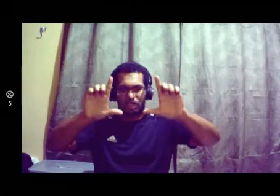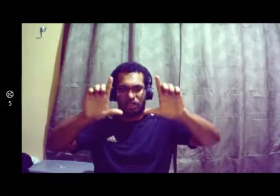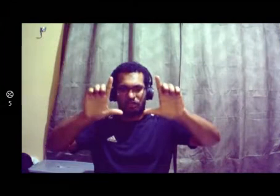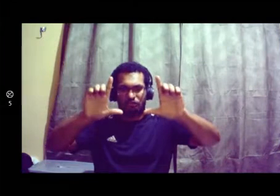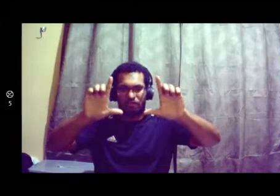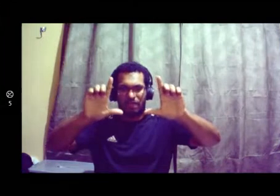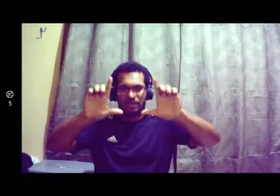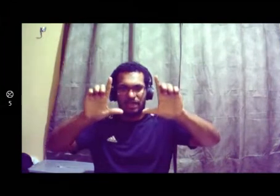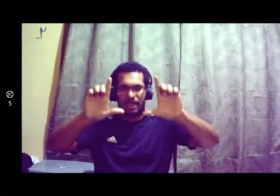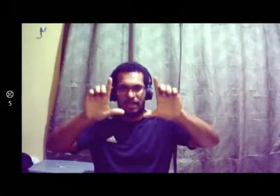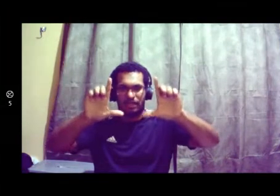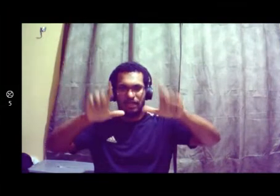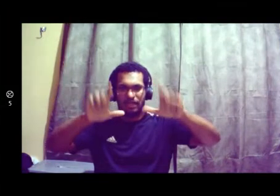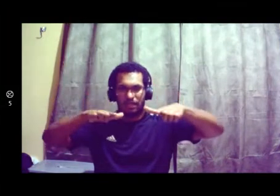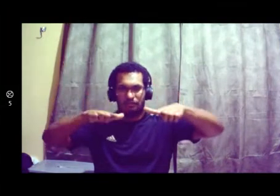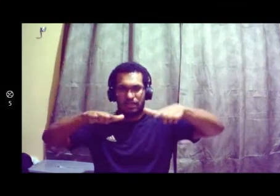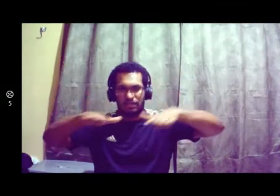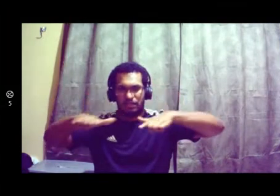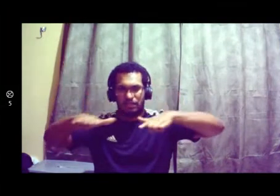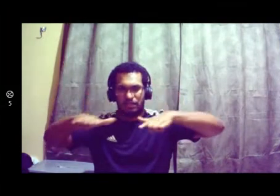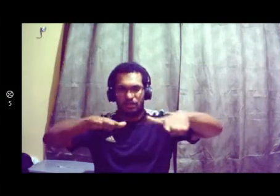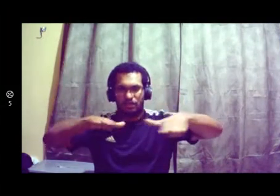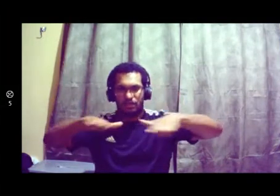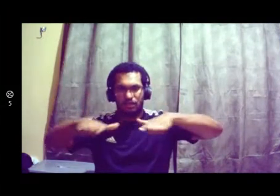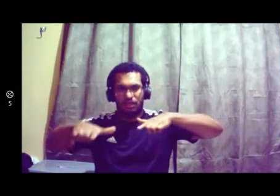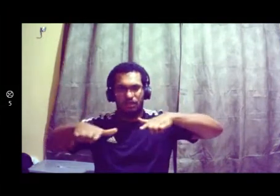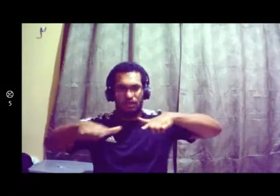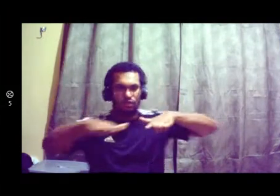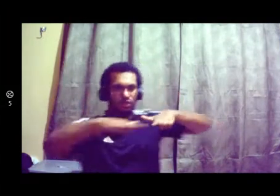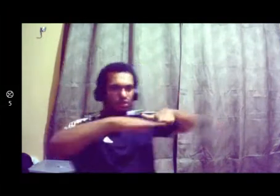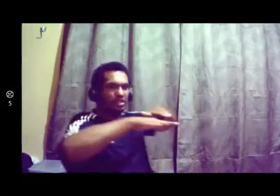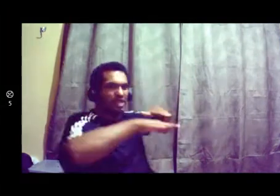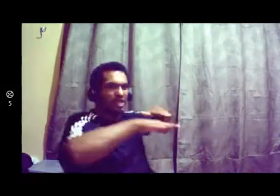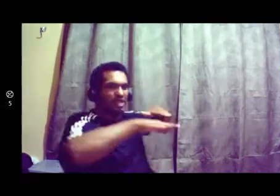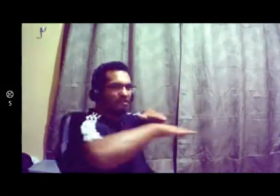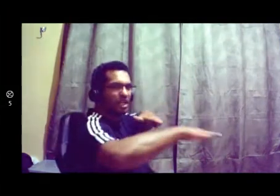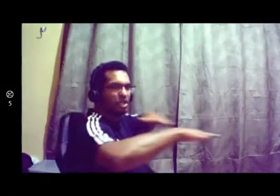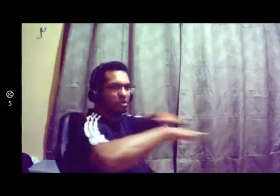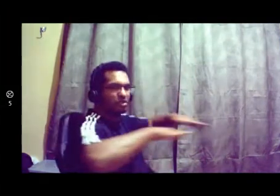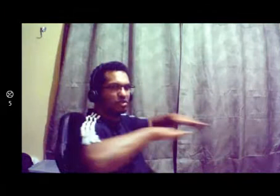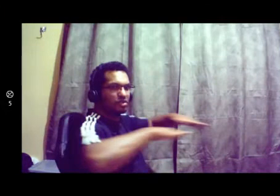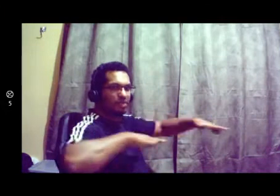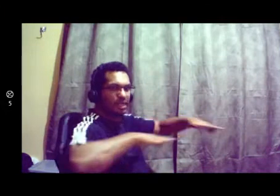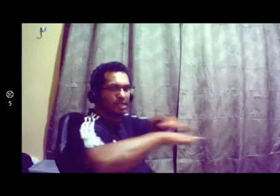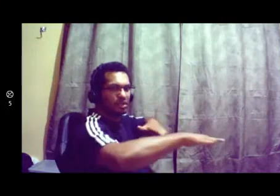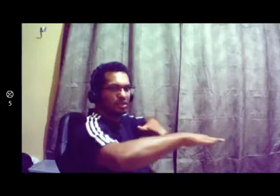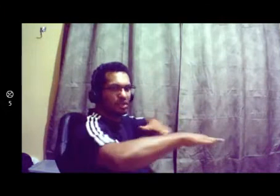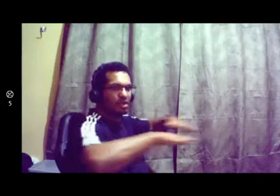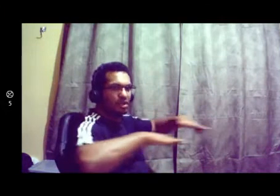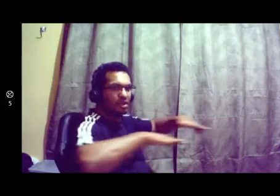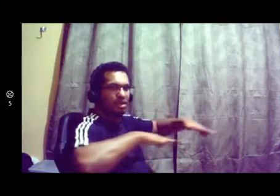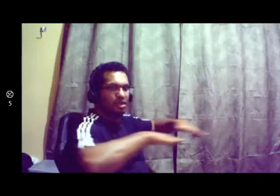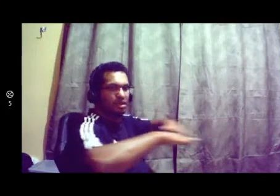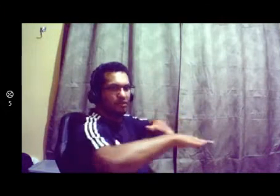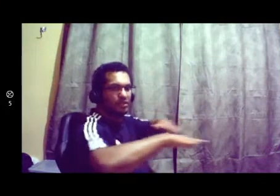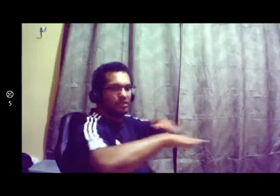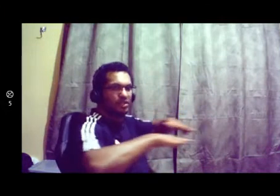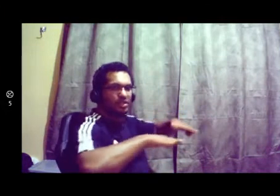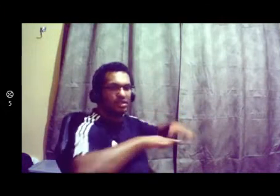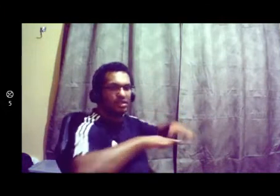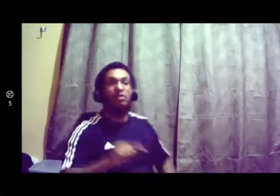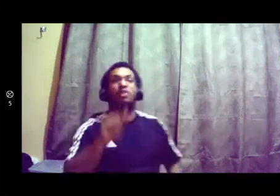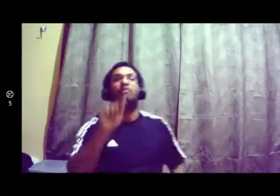você deixa esse formato em L e faz assim. Enquanto um está indo para frente, o outro está indo para trás. Ó.